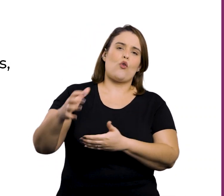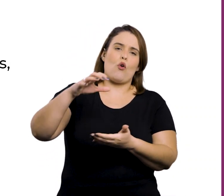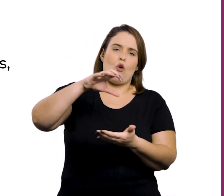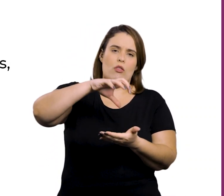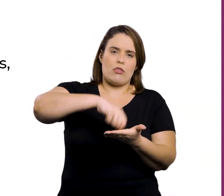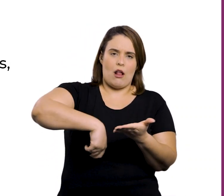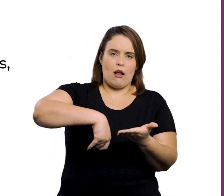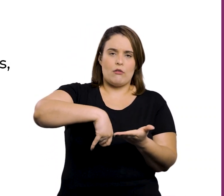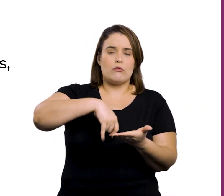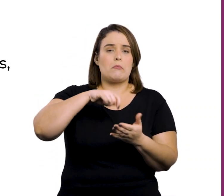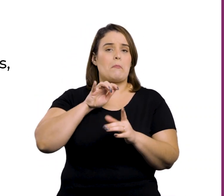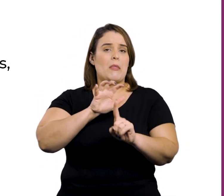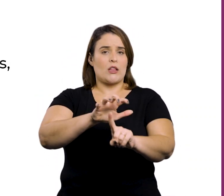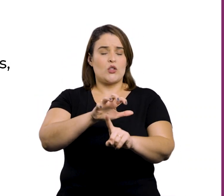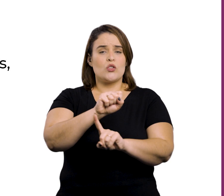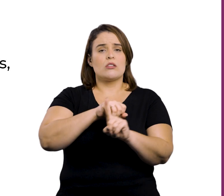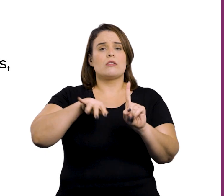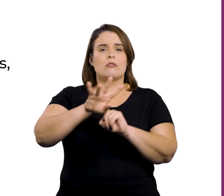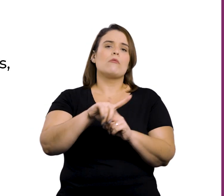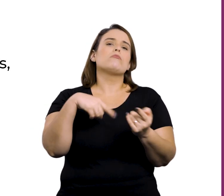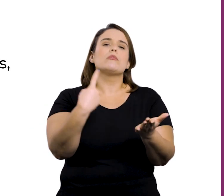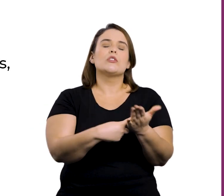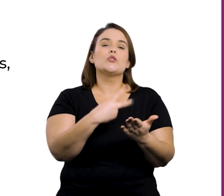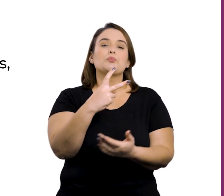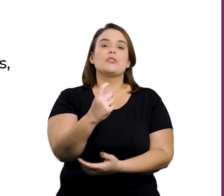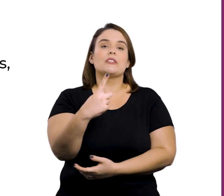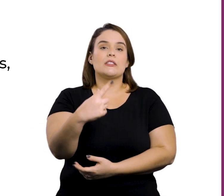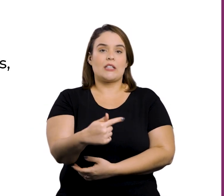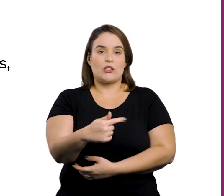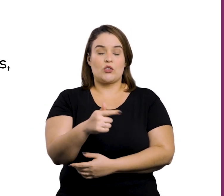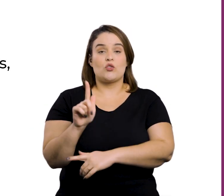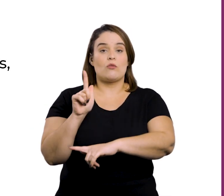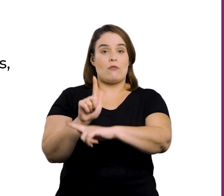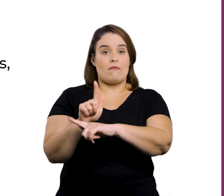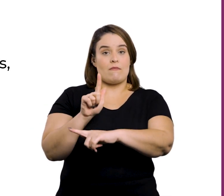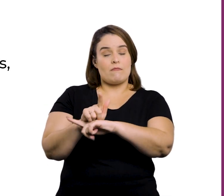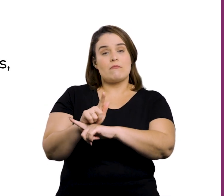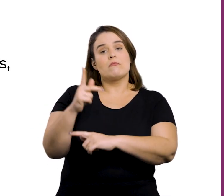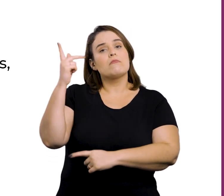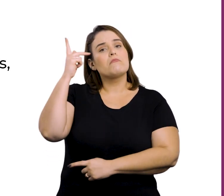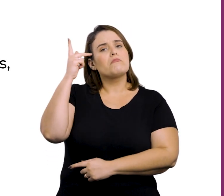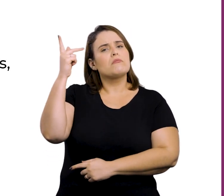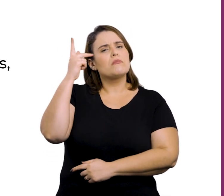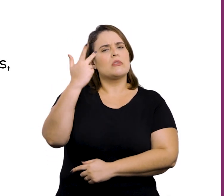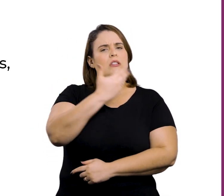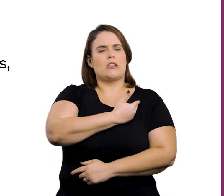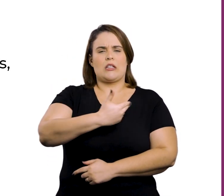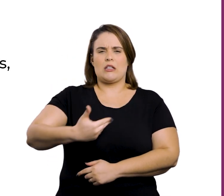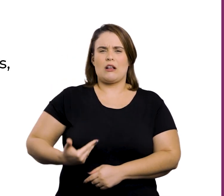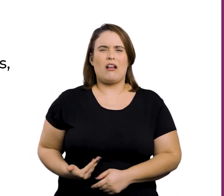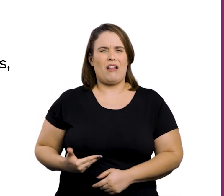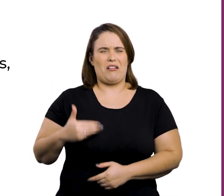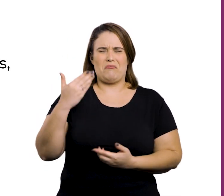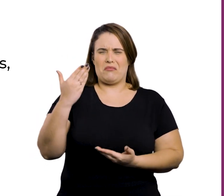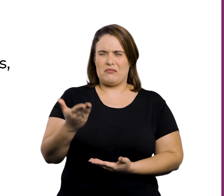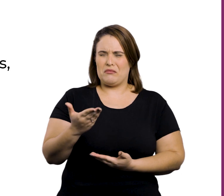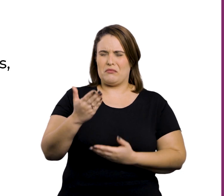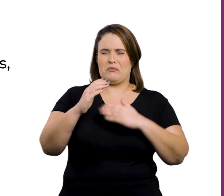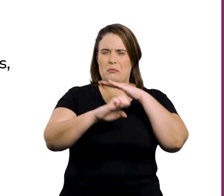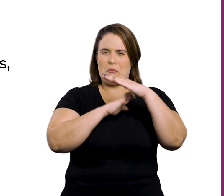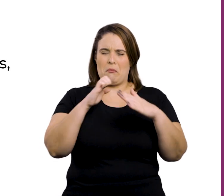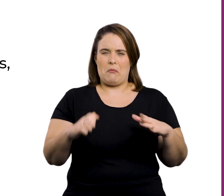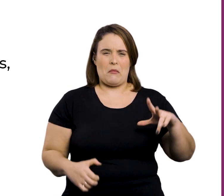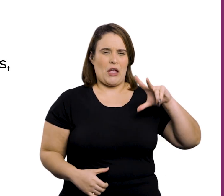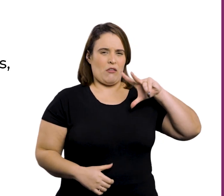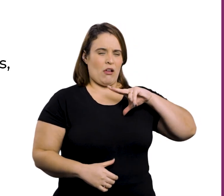Impacto Social, firmado em 2017 pelo governo estadual de São Paulo com instituições privadas. Por um lado,